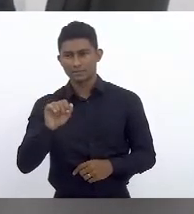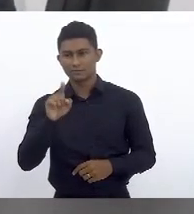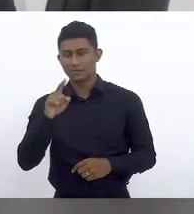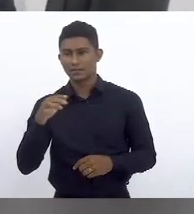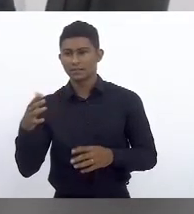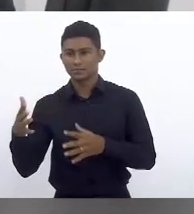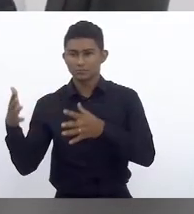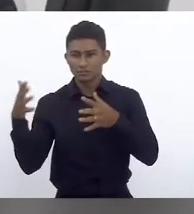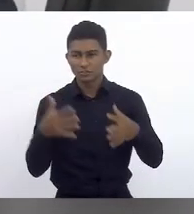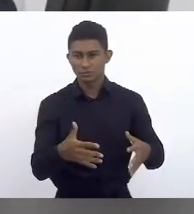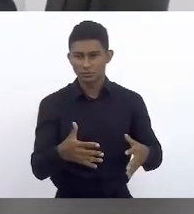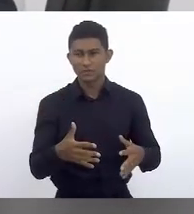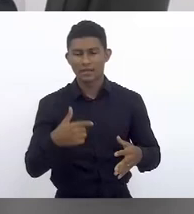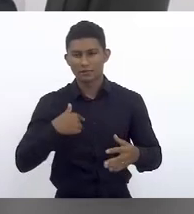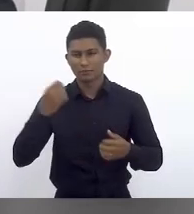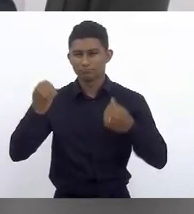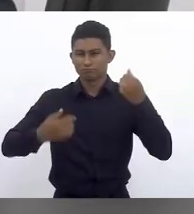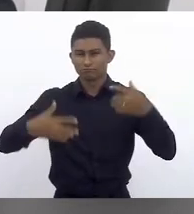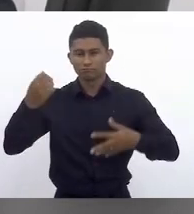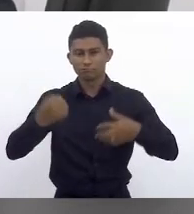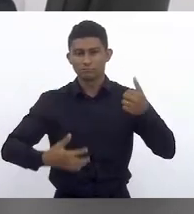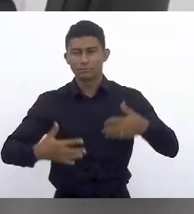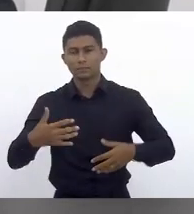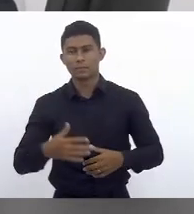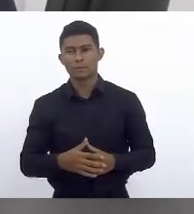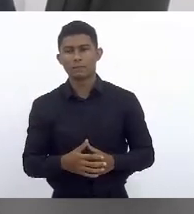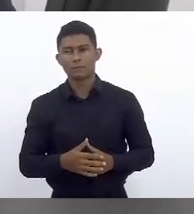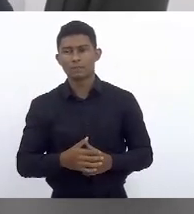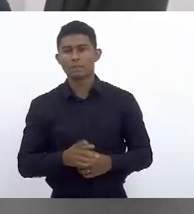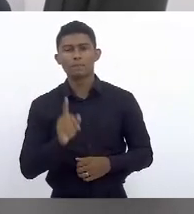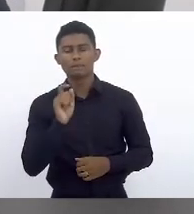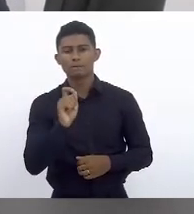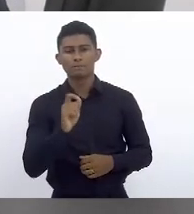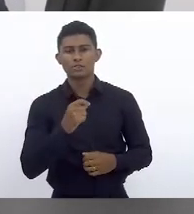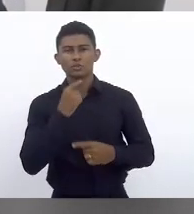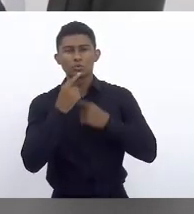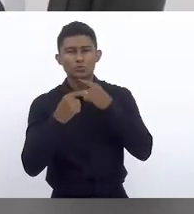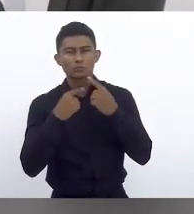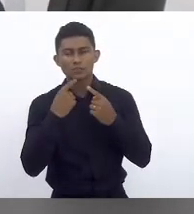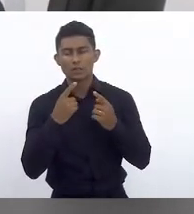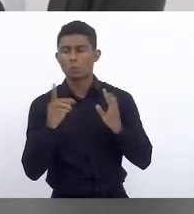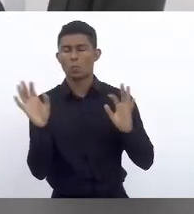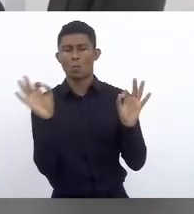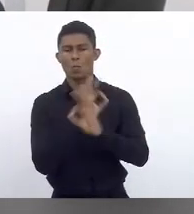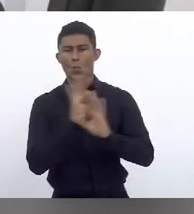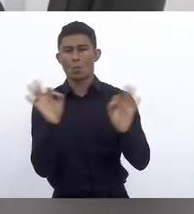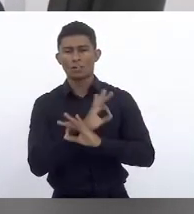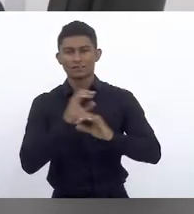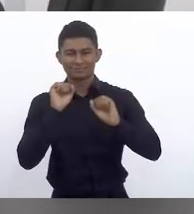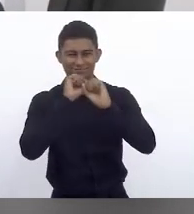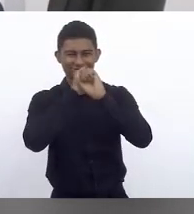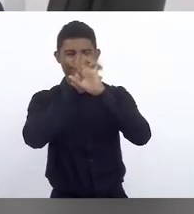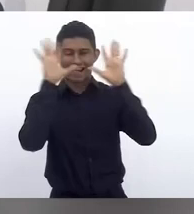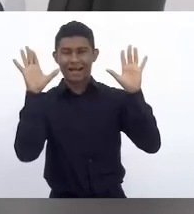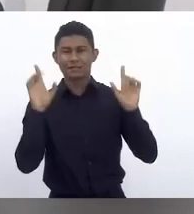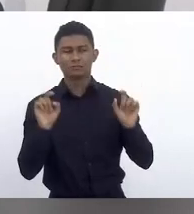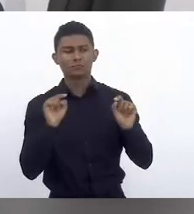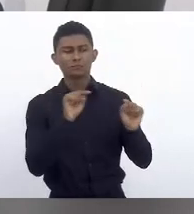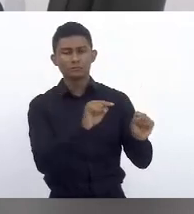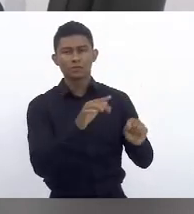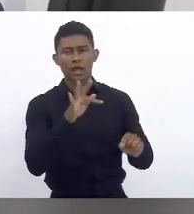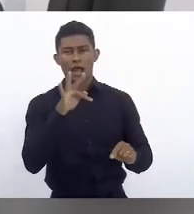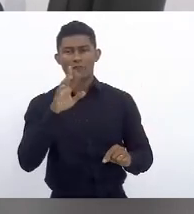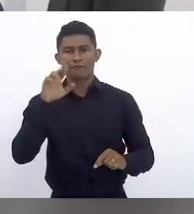estava explicando, né? Que isso não tivesse nenhuma dúvida, ficasse claro que este fundo não